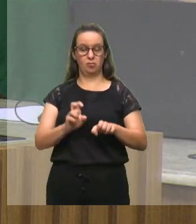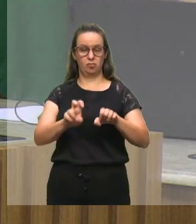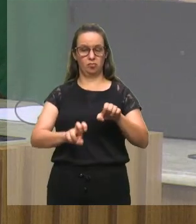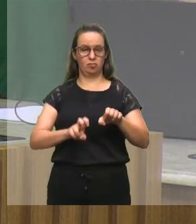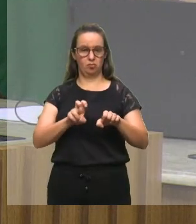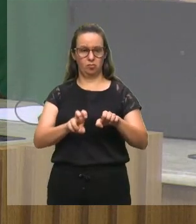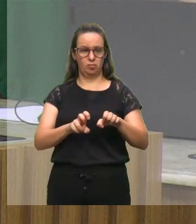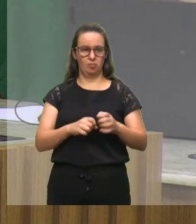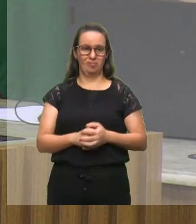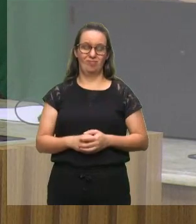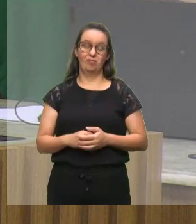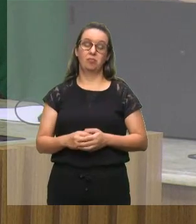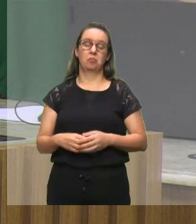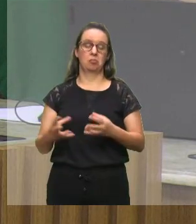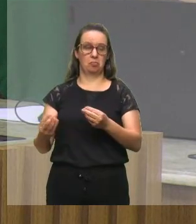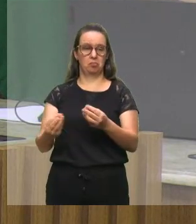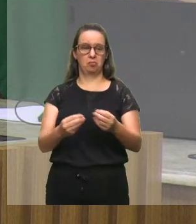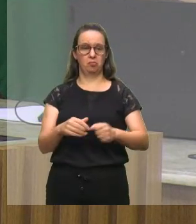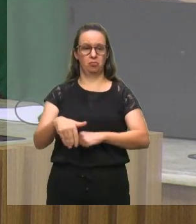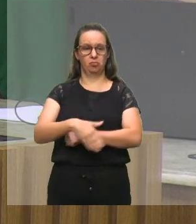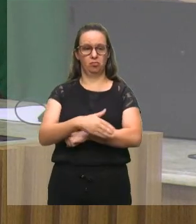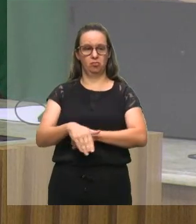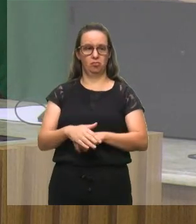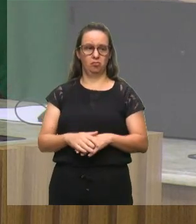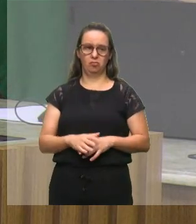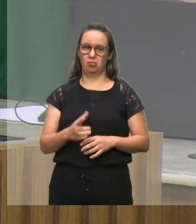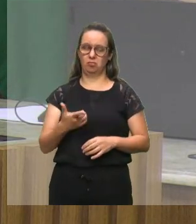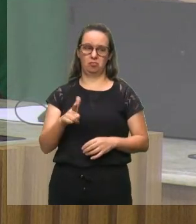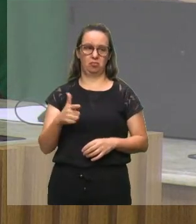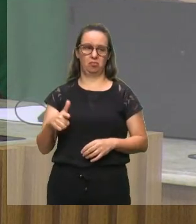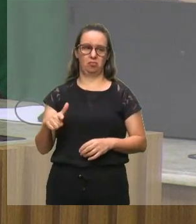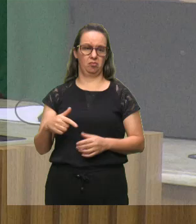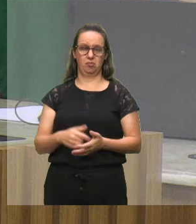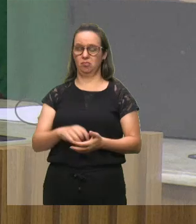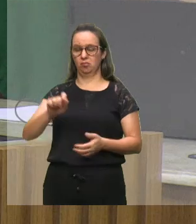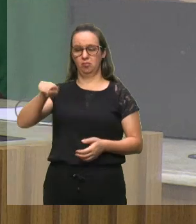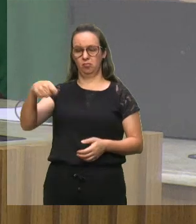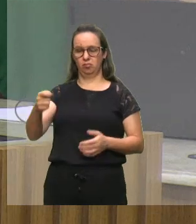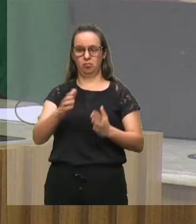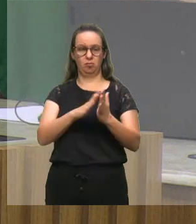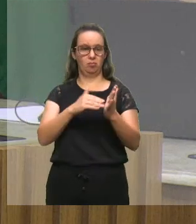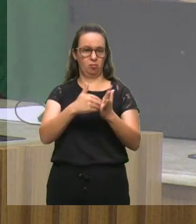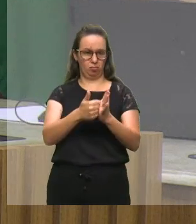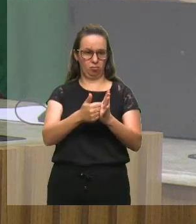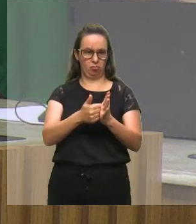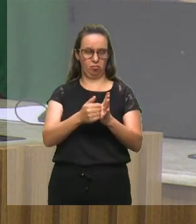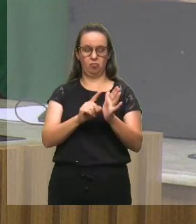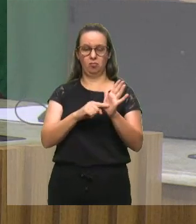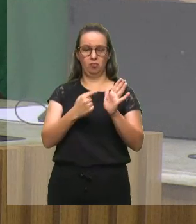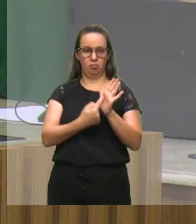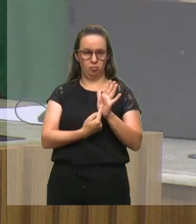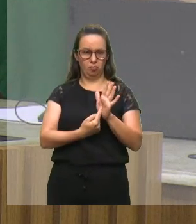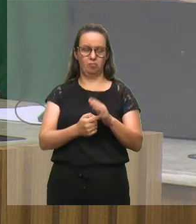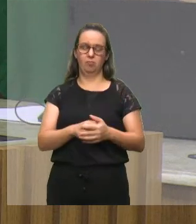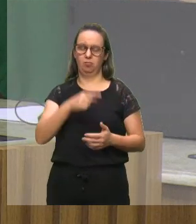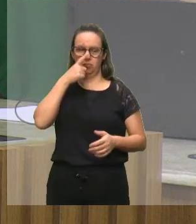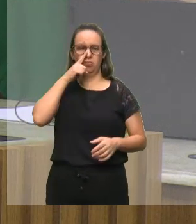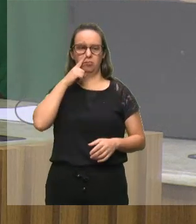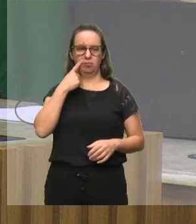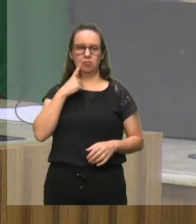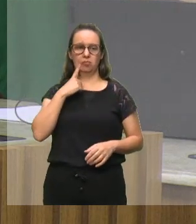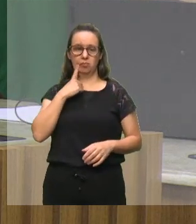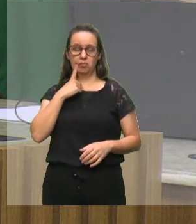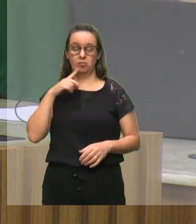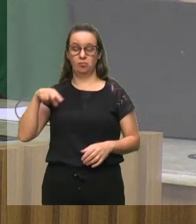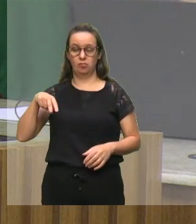e, infelizmente, algumas delas não têm sinalização, colocando em risco a segurança de pedestres e até de ciclistas que